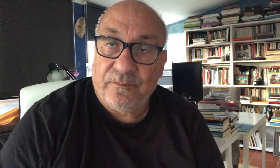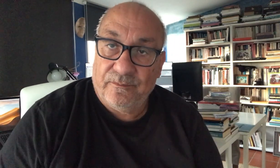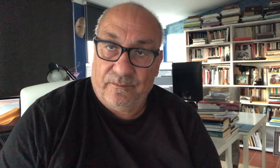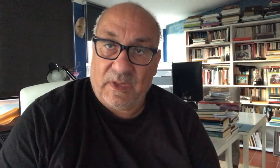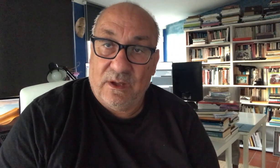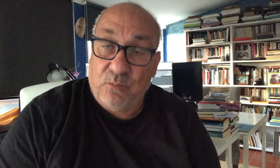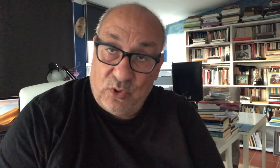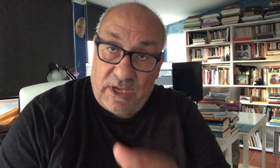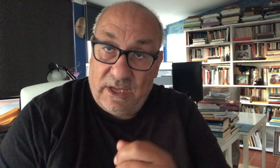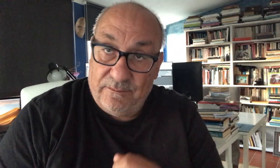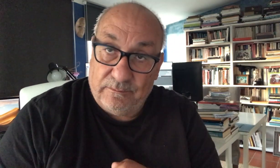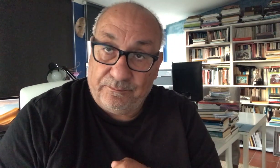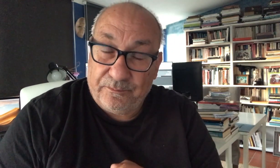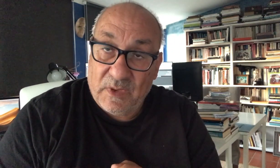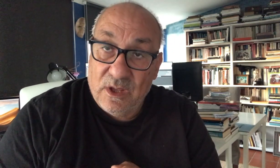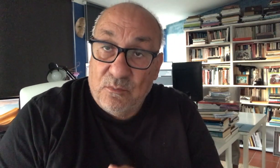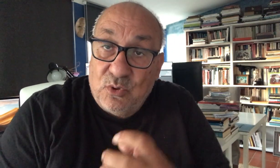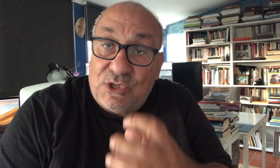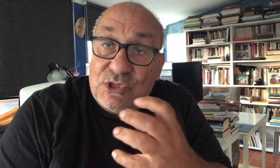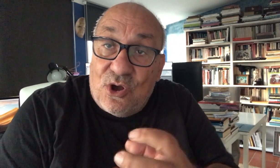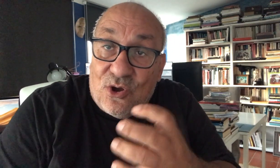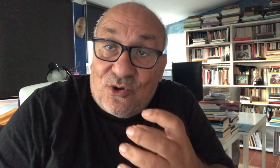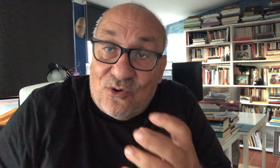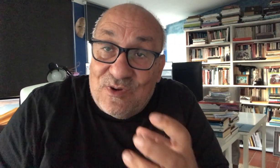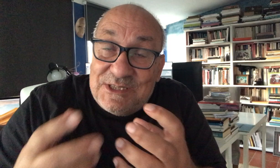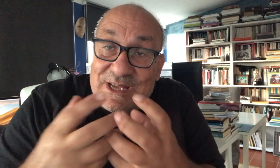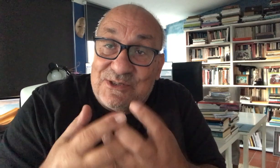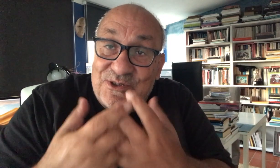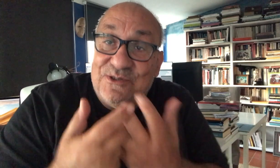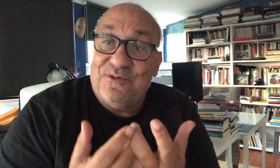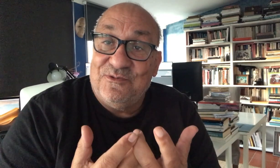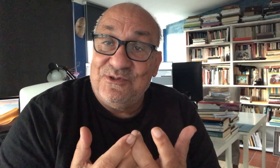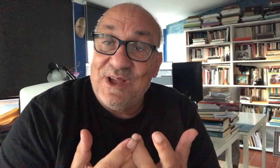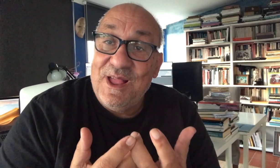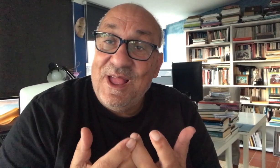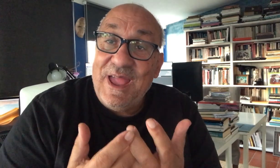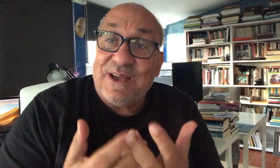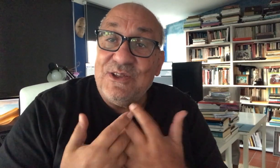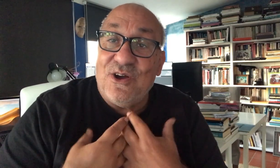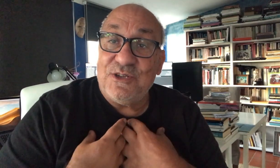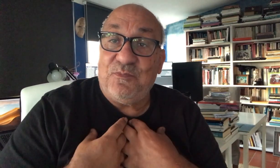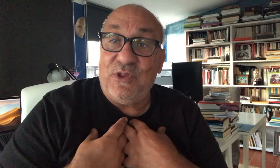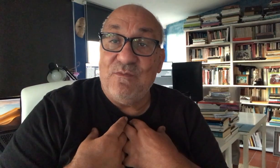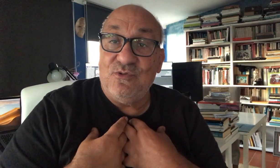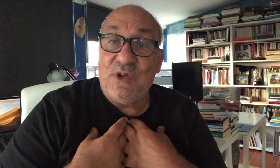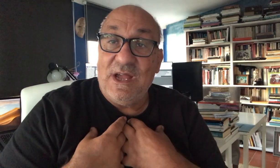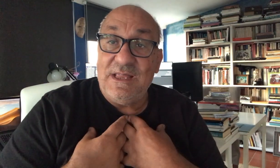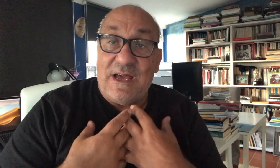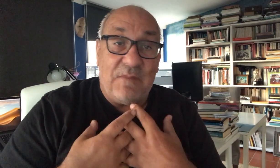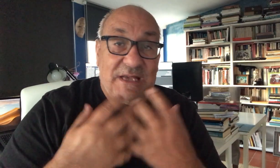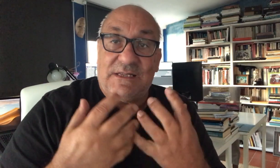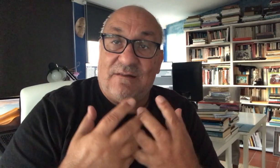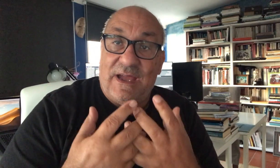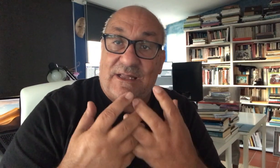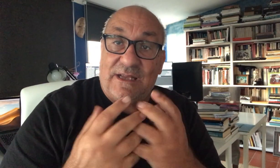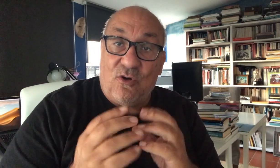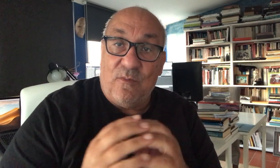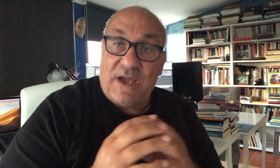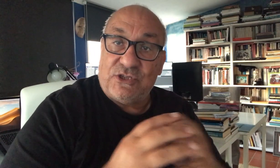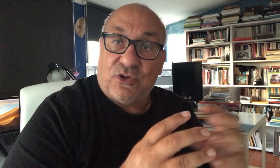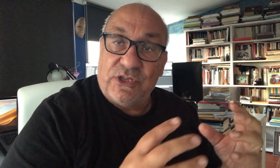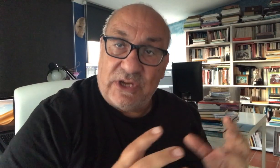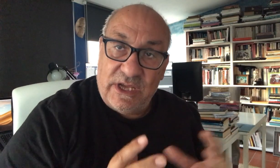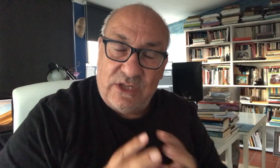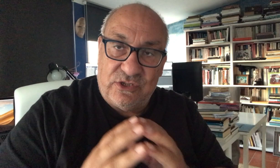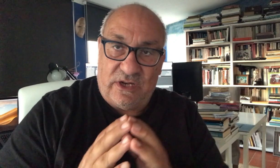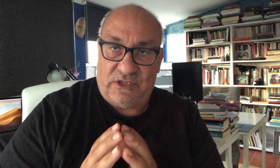é. Porquê? Porque só com o acesso aos números é que nós podemos andar mais alerta ou